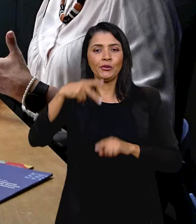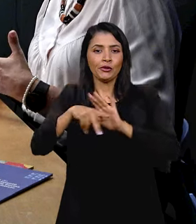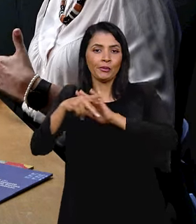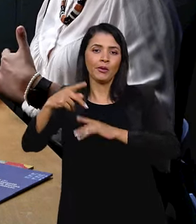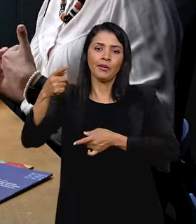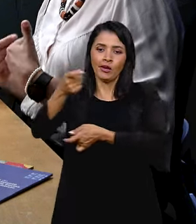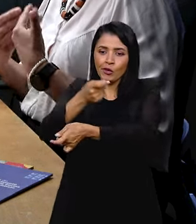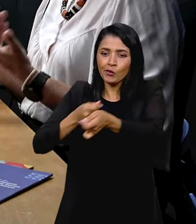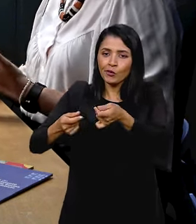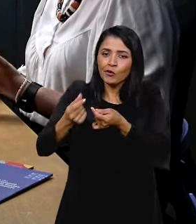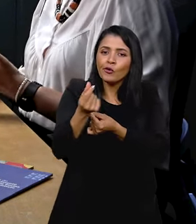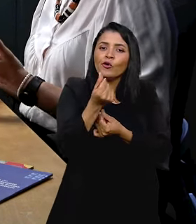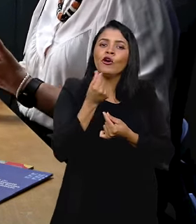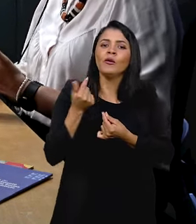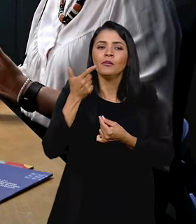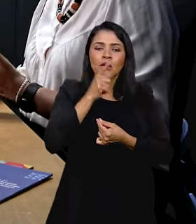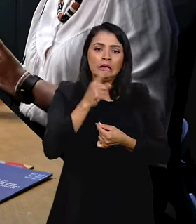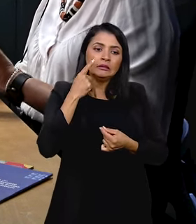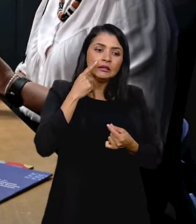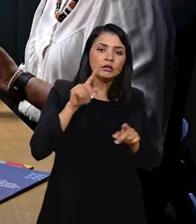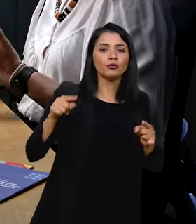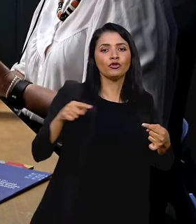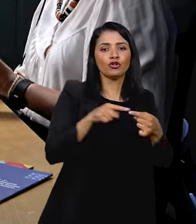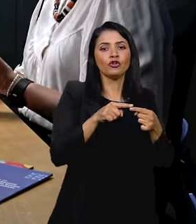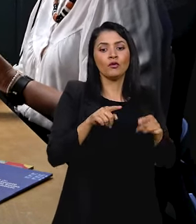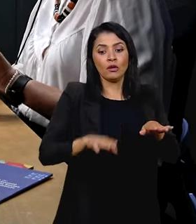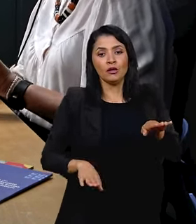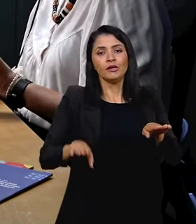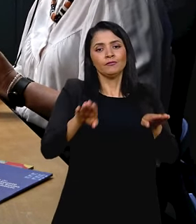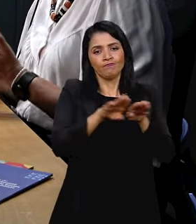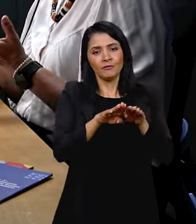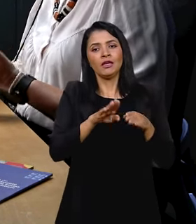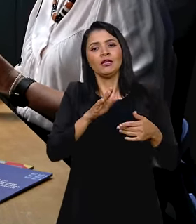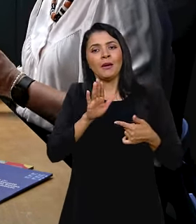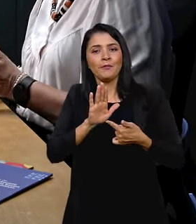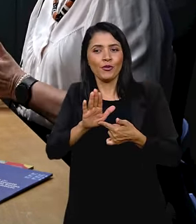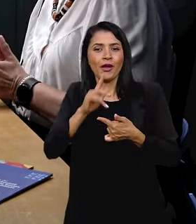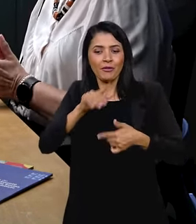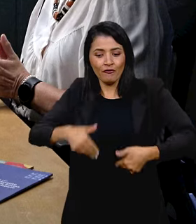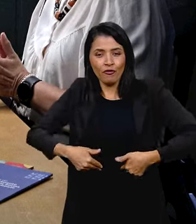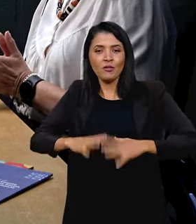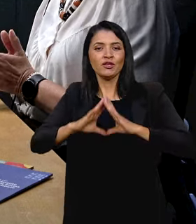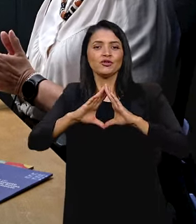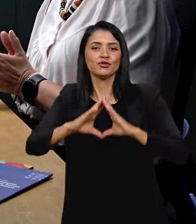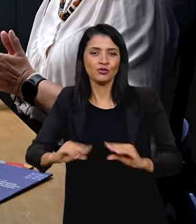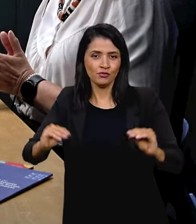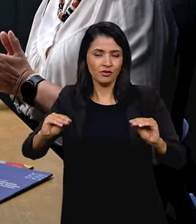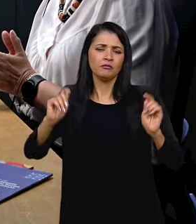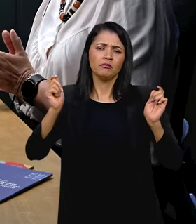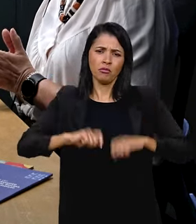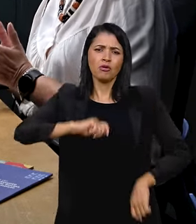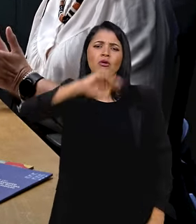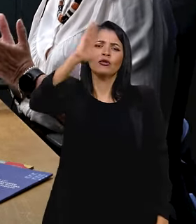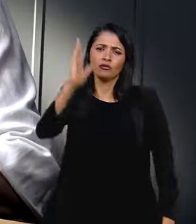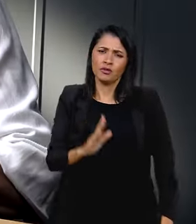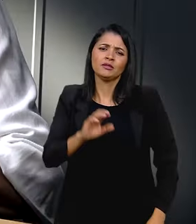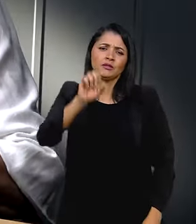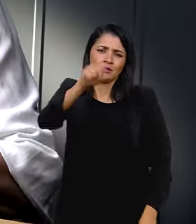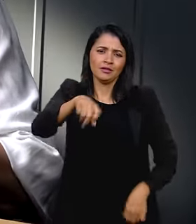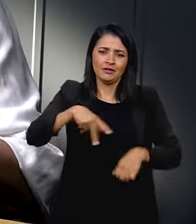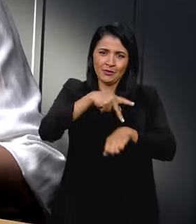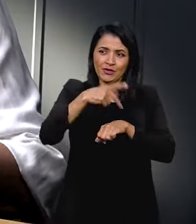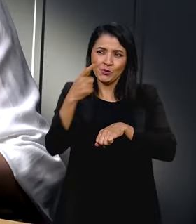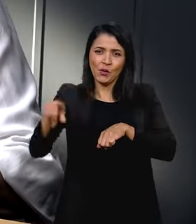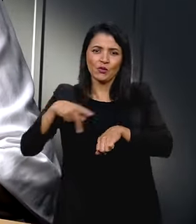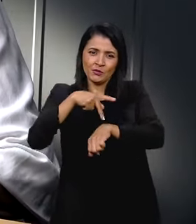política econômica que quer aí Visa reduzir desigualdades e também contribuir pro combate à fome então o país pode ser o o Brasil pode ser